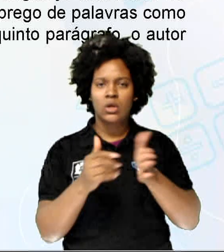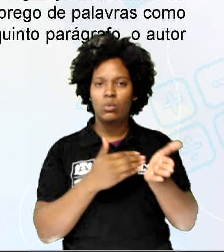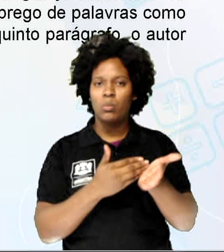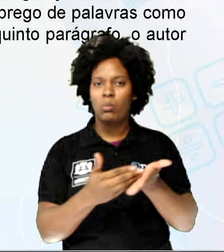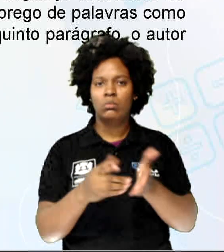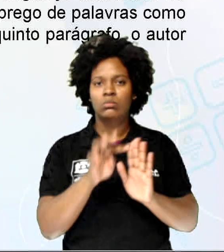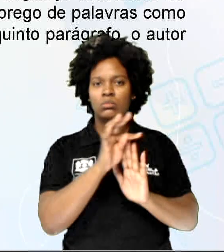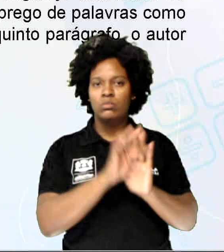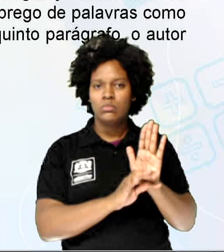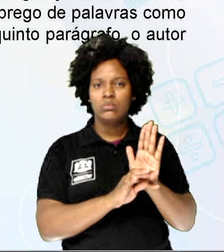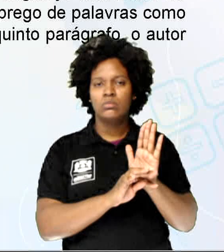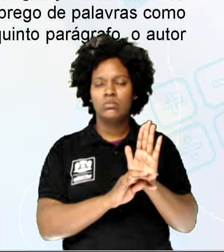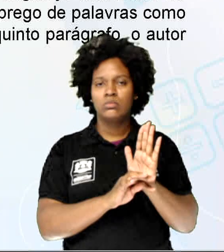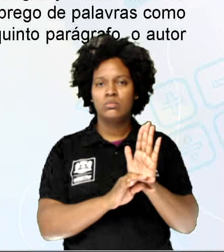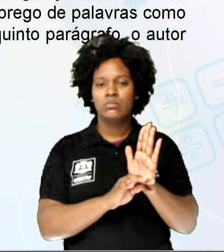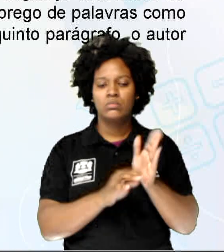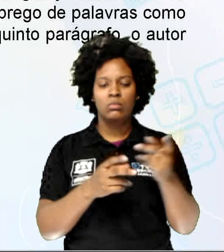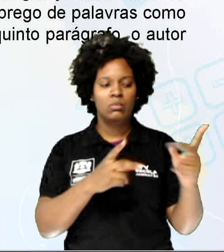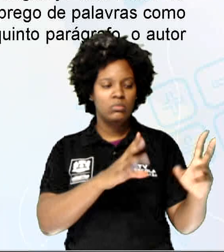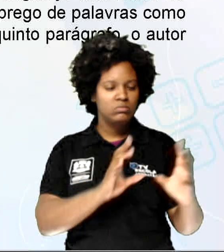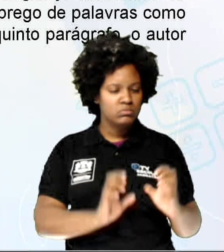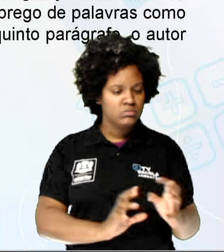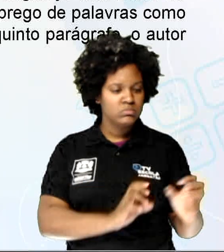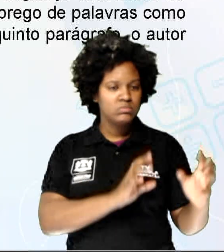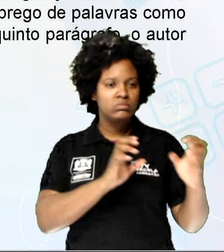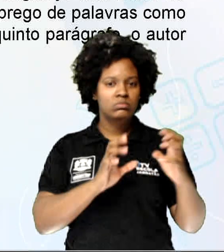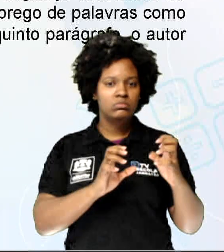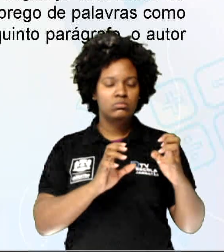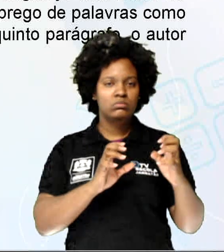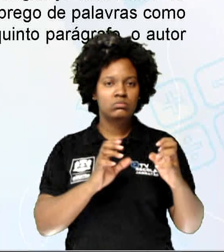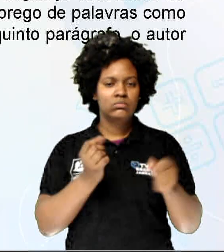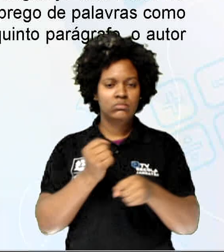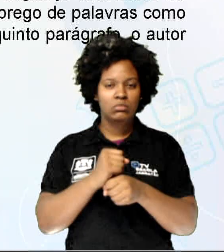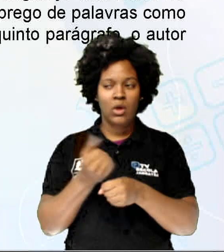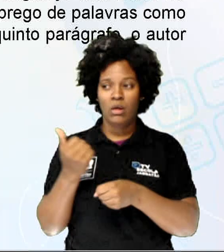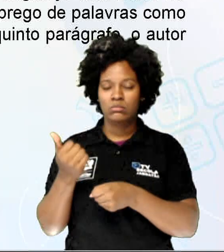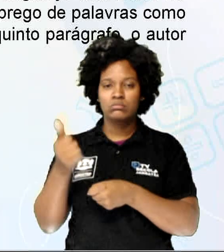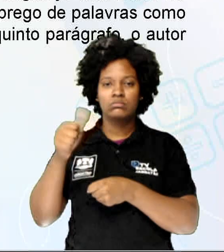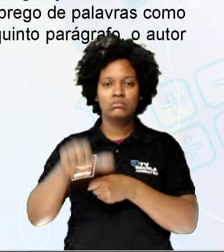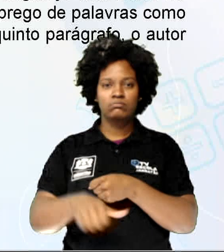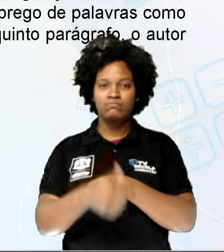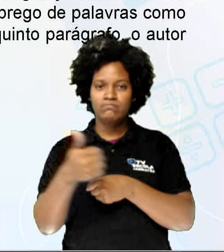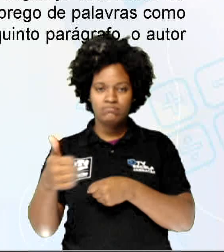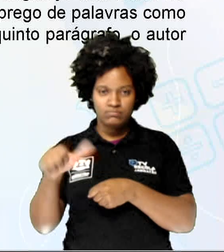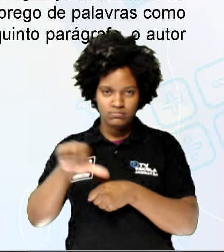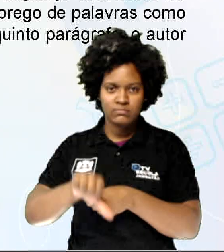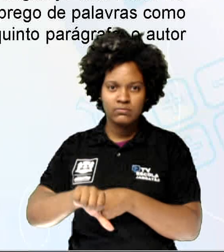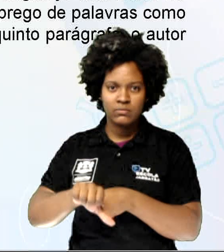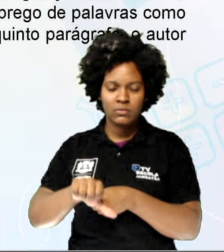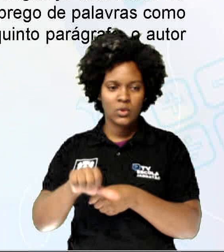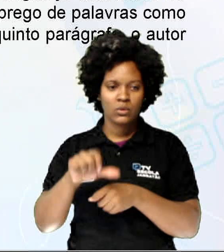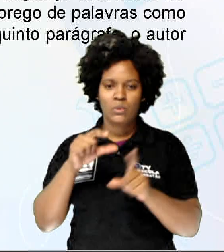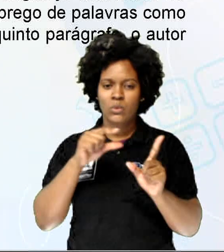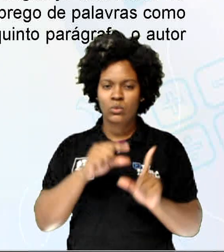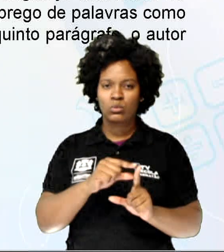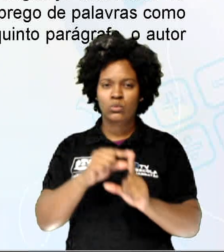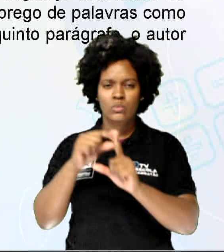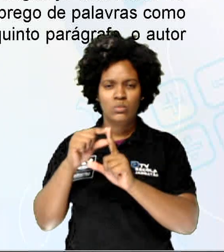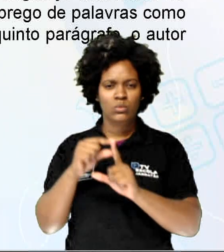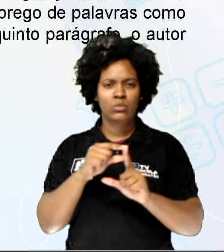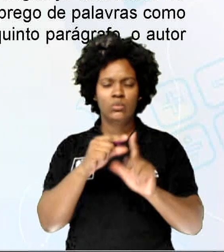coloca um trechinho aí pra gente. Batalhas épicas entre o bem e o mal. O emprego de palavras